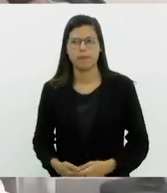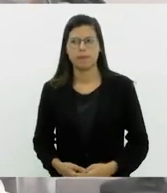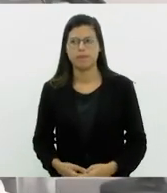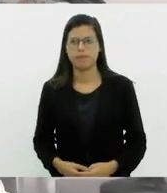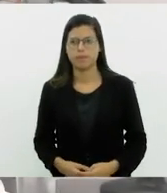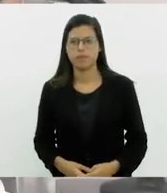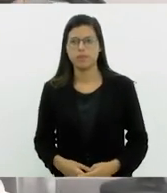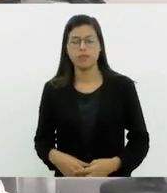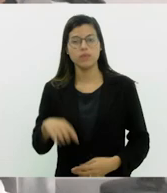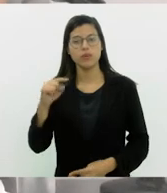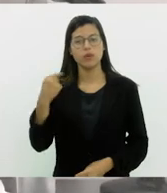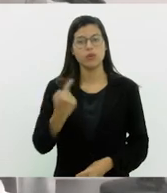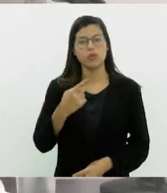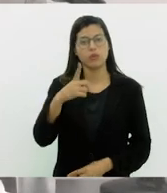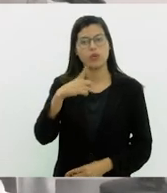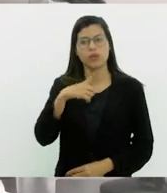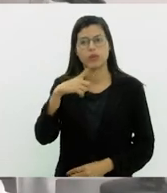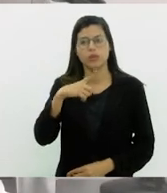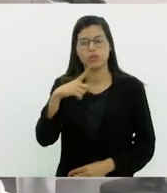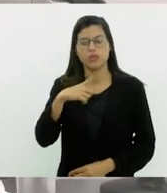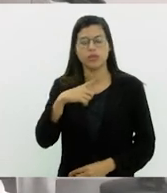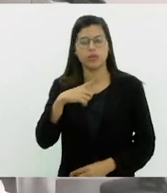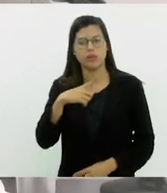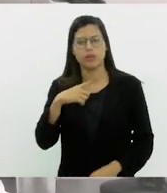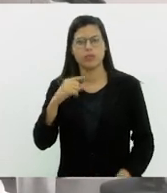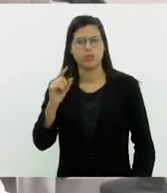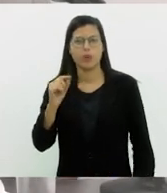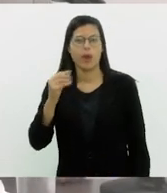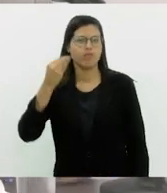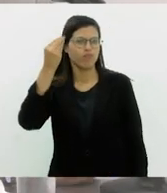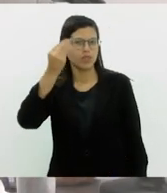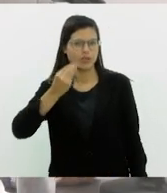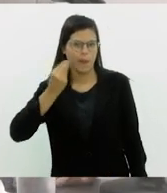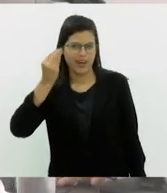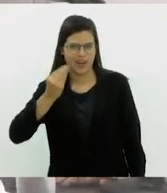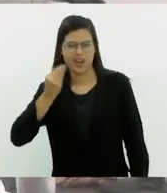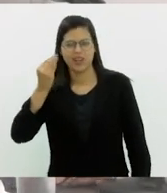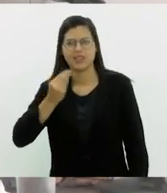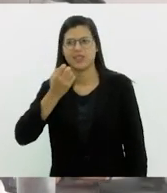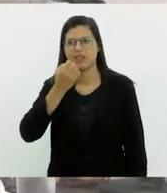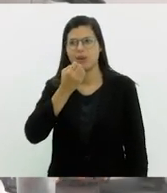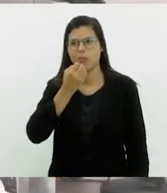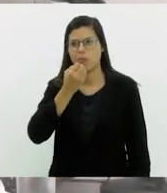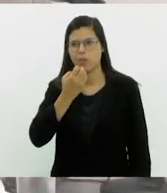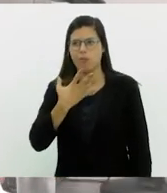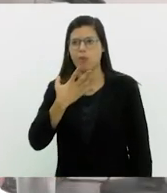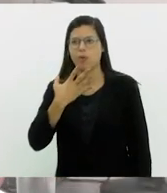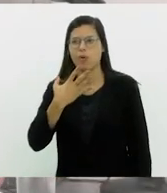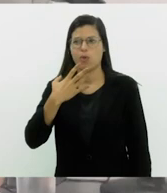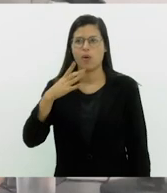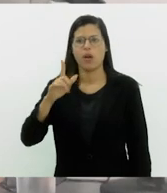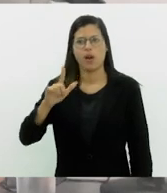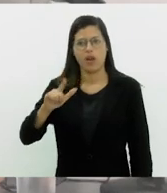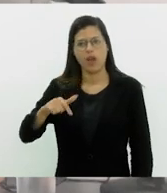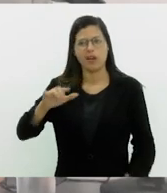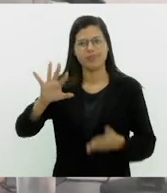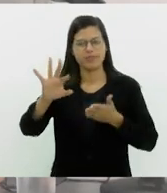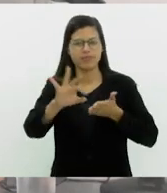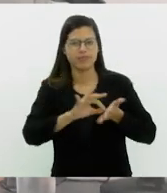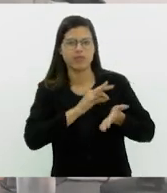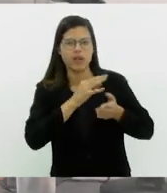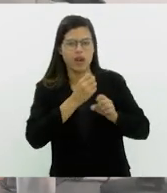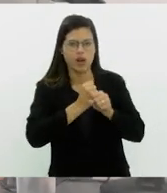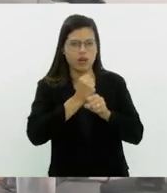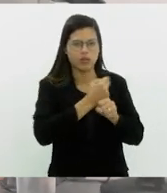nós temos uma boa experiência, que foi o TAC que nós assinamos em 2012 com